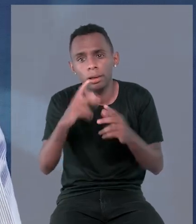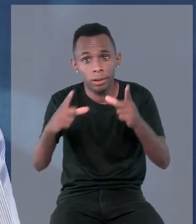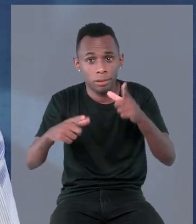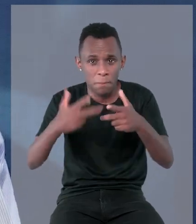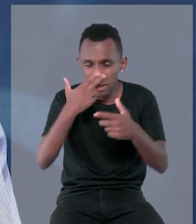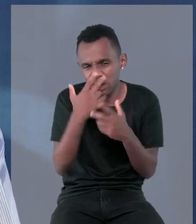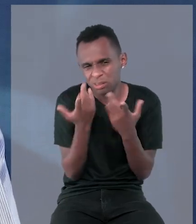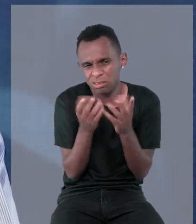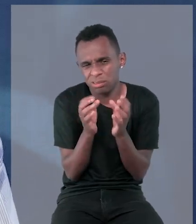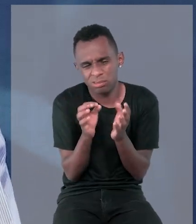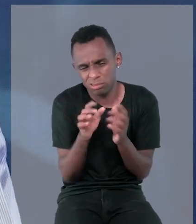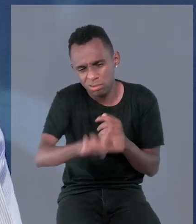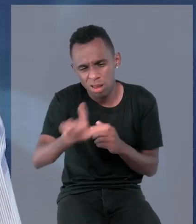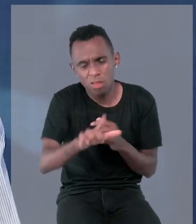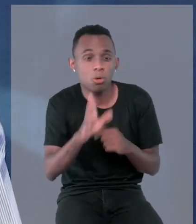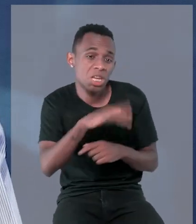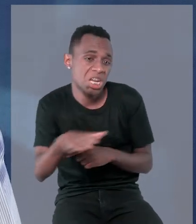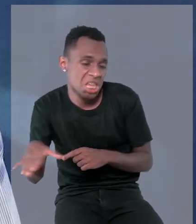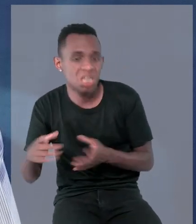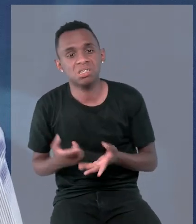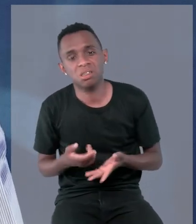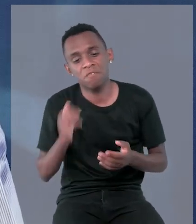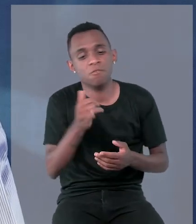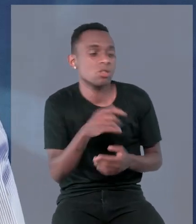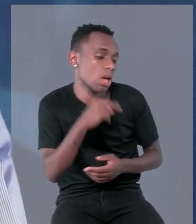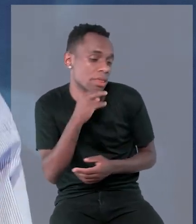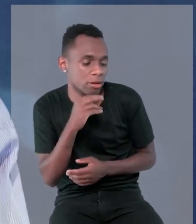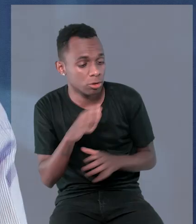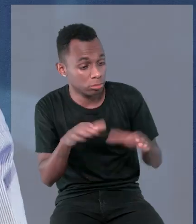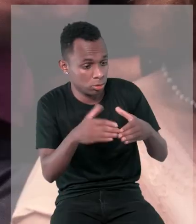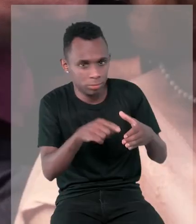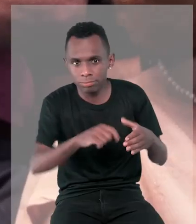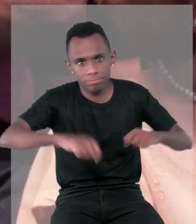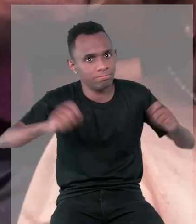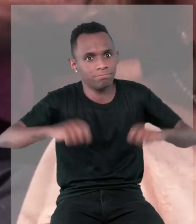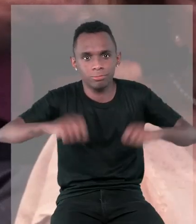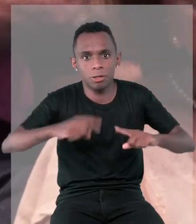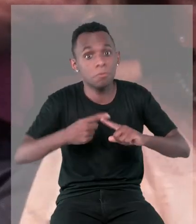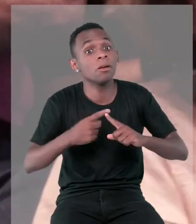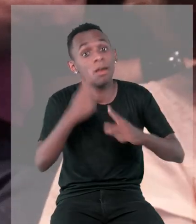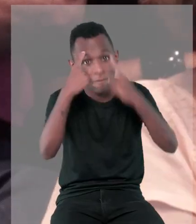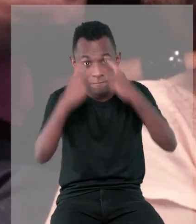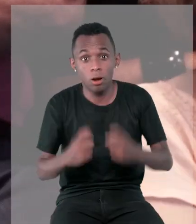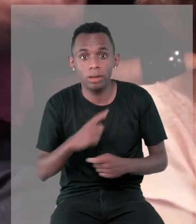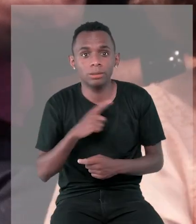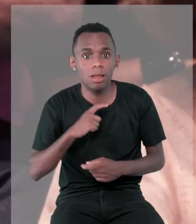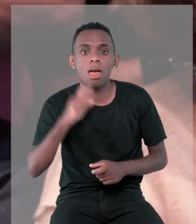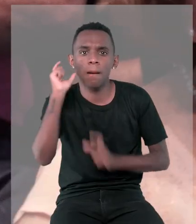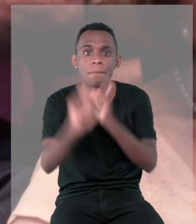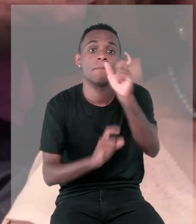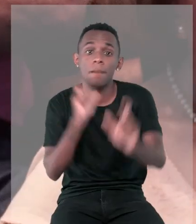né? De literatura infantil. E eu falava, vou contar esse conto aqui para meus netinhos. Mas não dá para contar, não, porque o conto é violento também por causa da